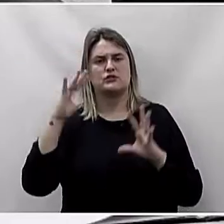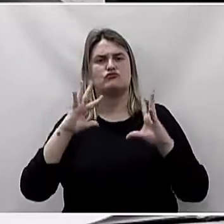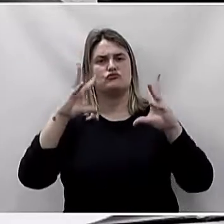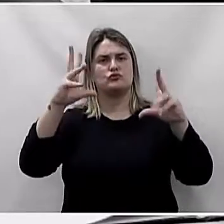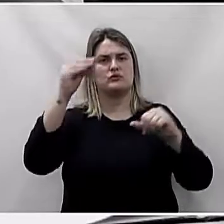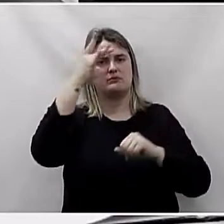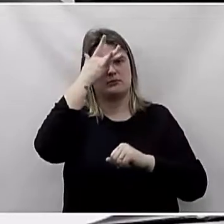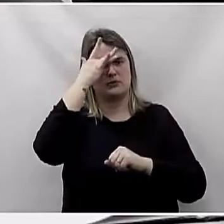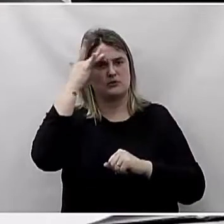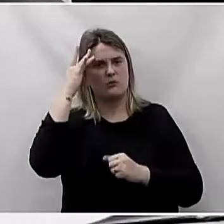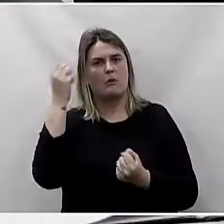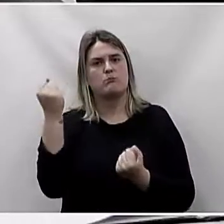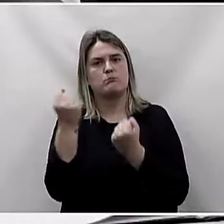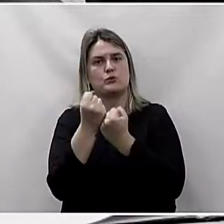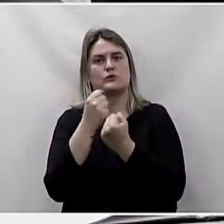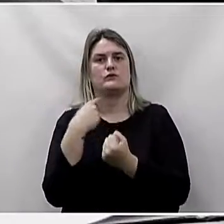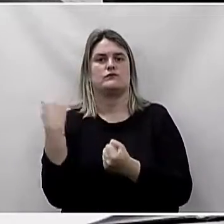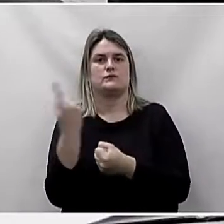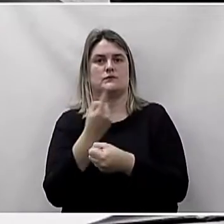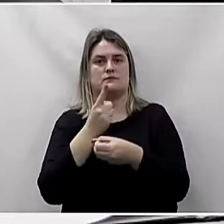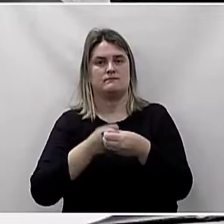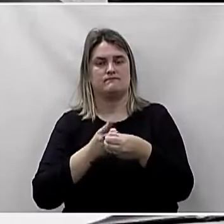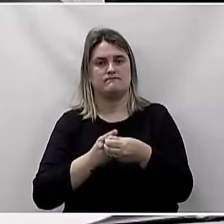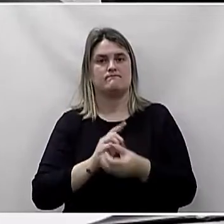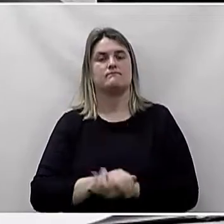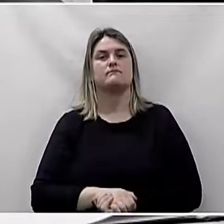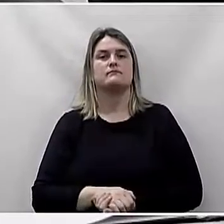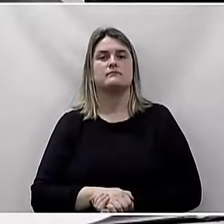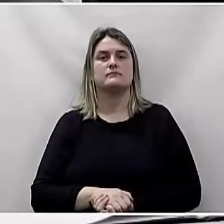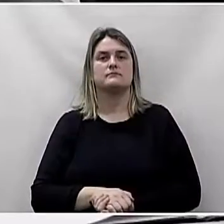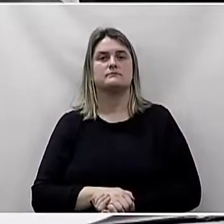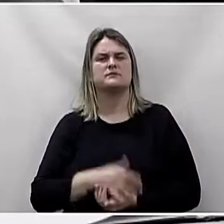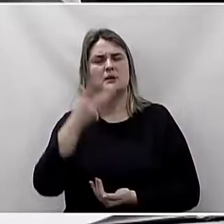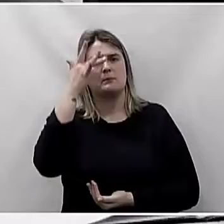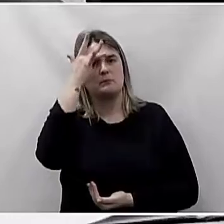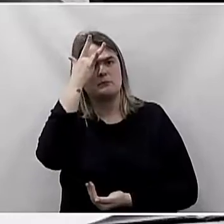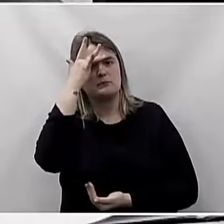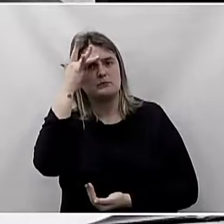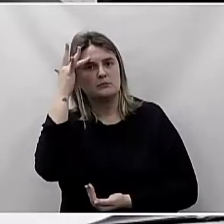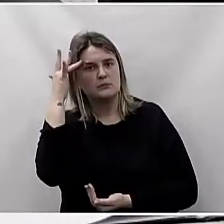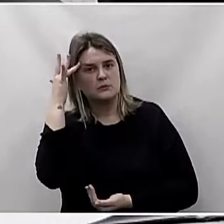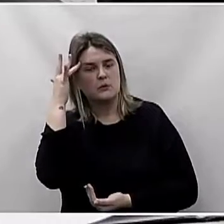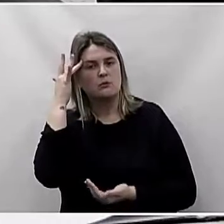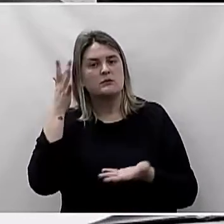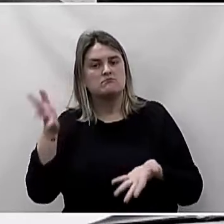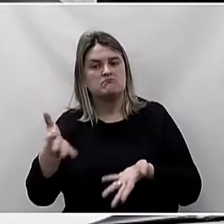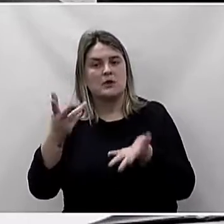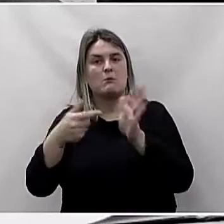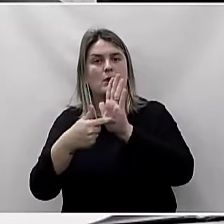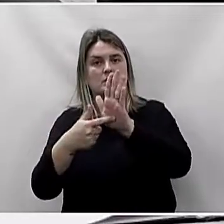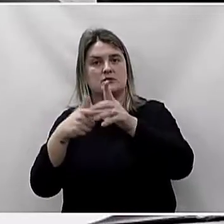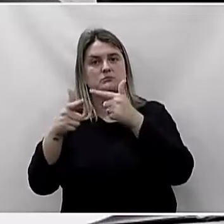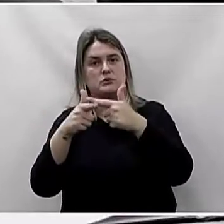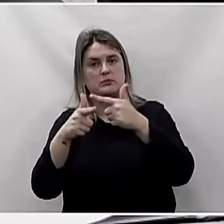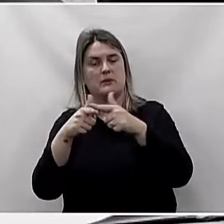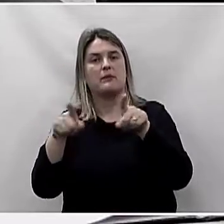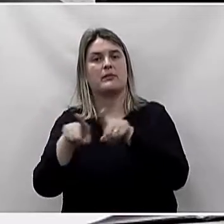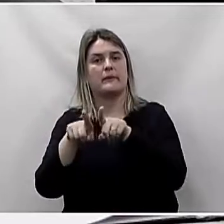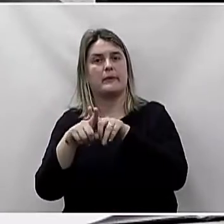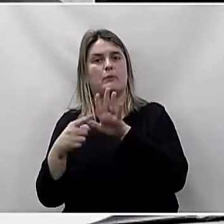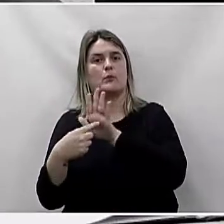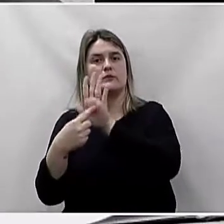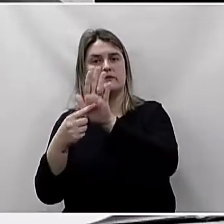que fazem contribui para nossa cidade precisamos Assim pessoas que além de trazer o problema Tragam as soluções